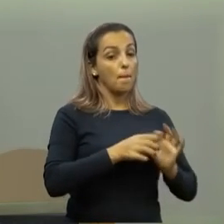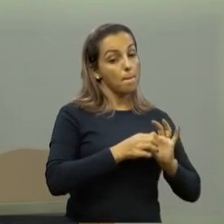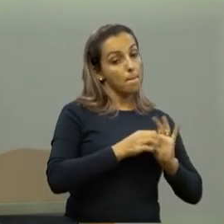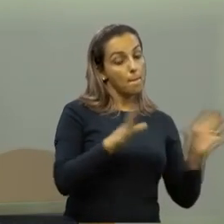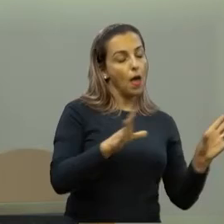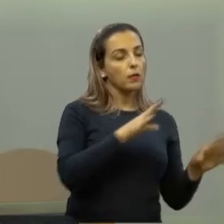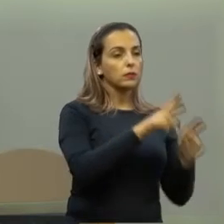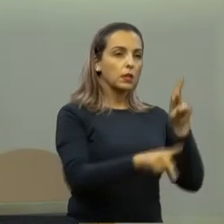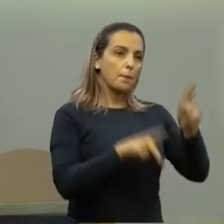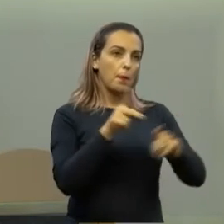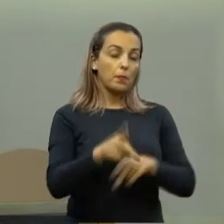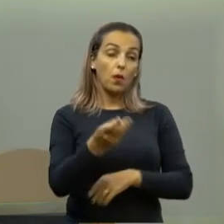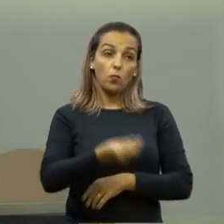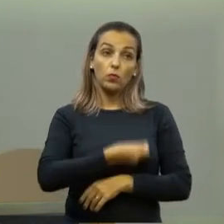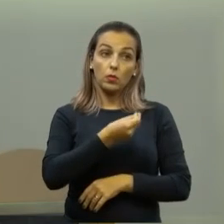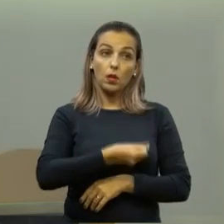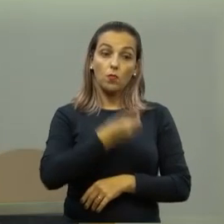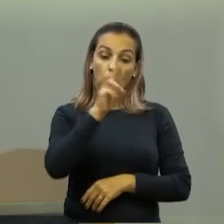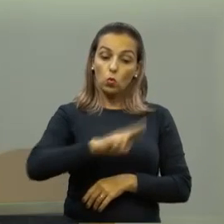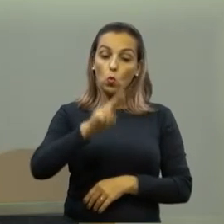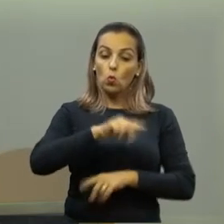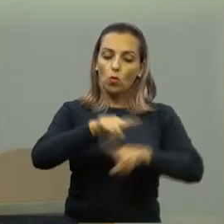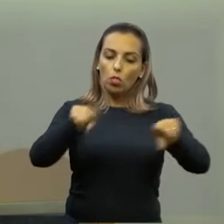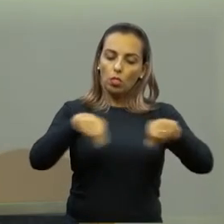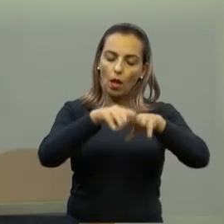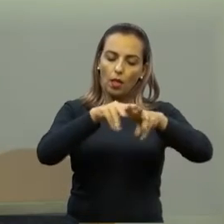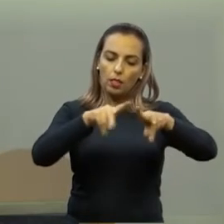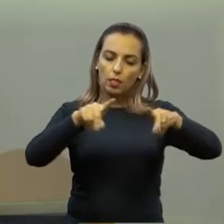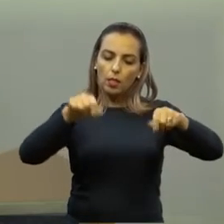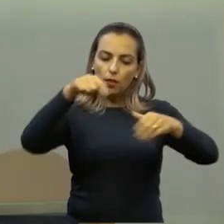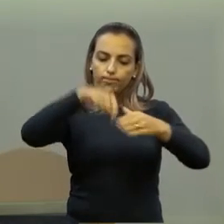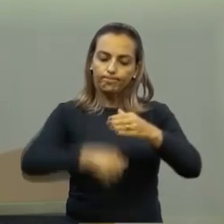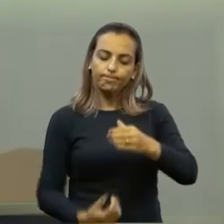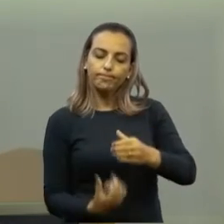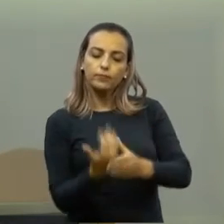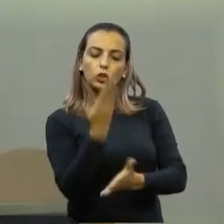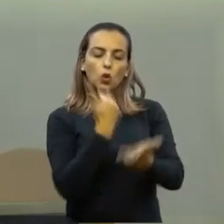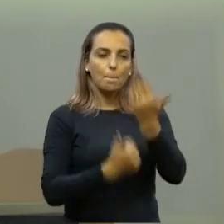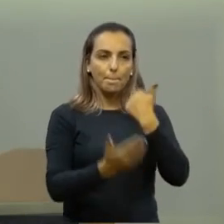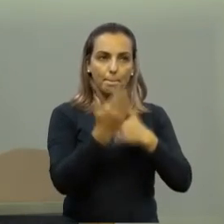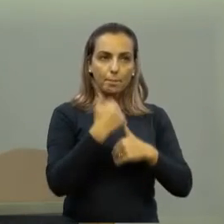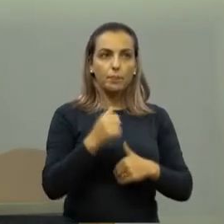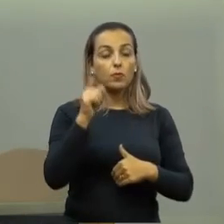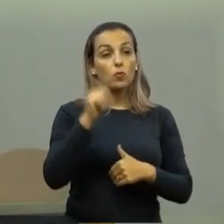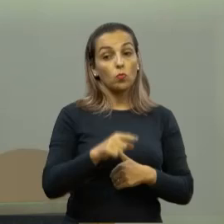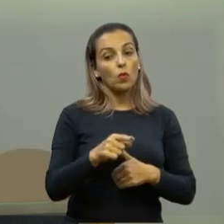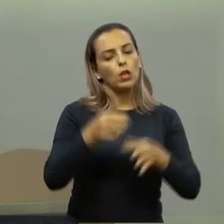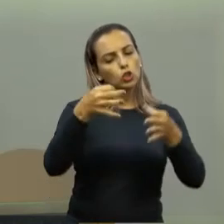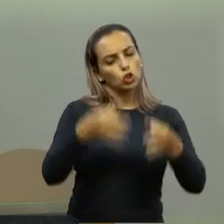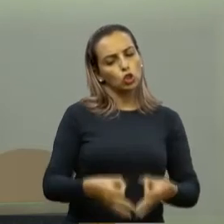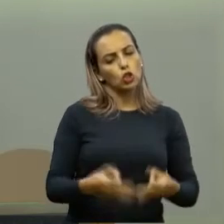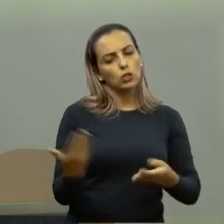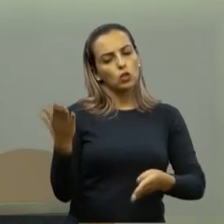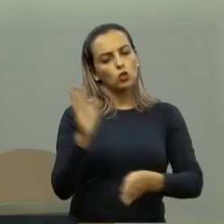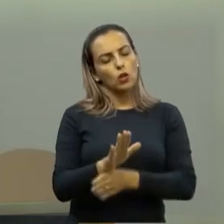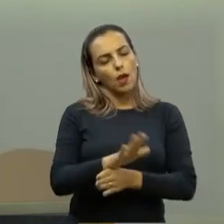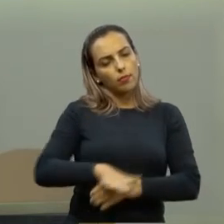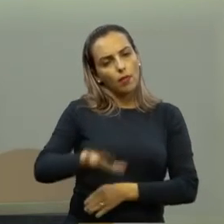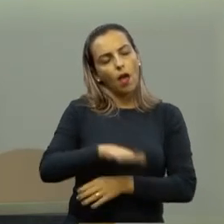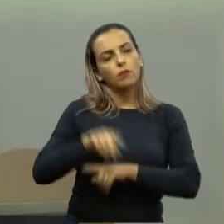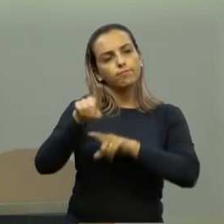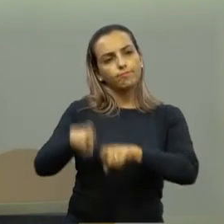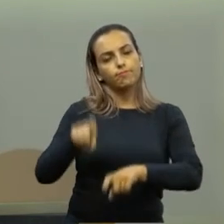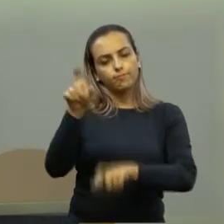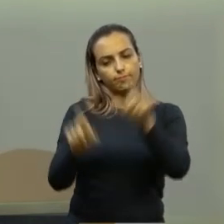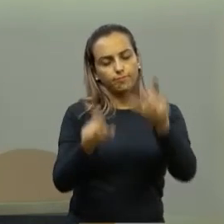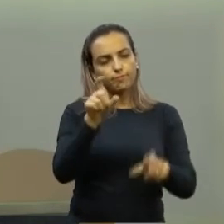da população que vive e usam a terra para o seu sustento uma bandeira e causa justa em favor dos assentados de